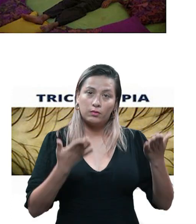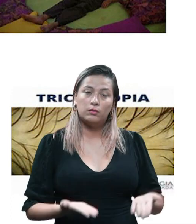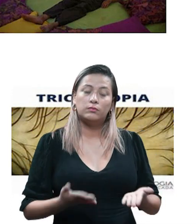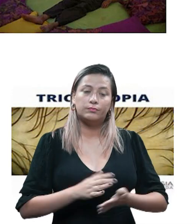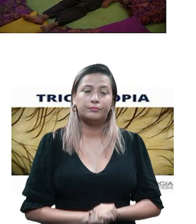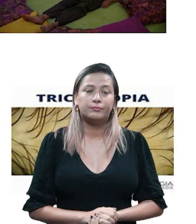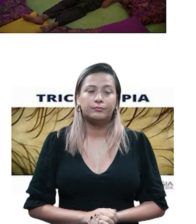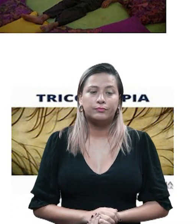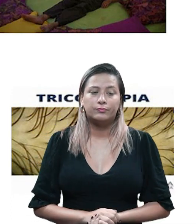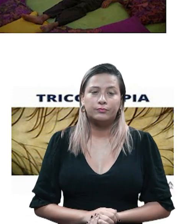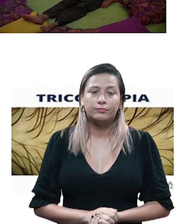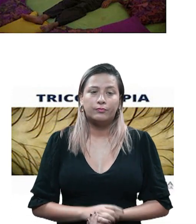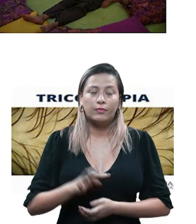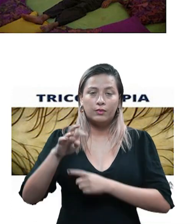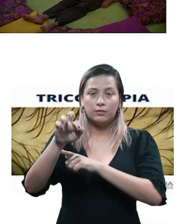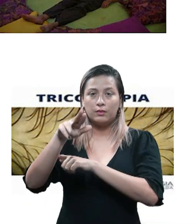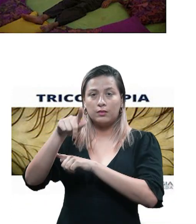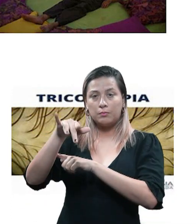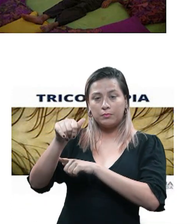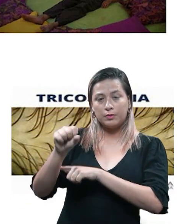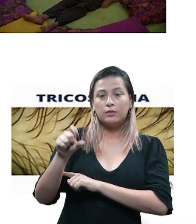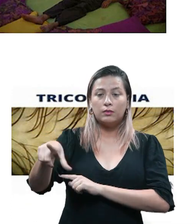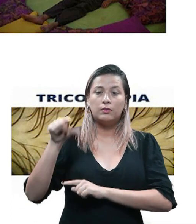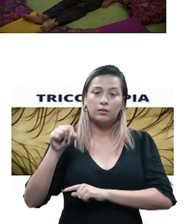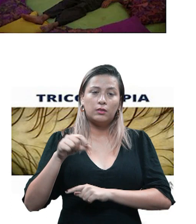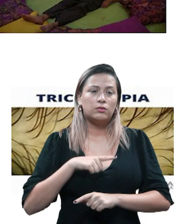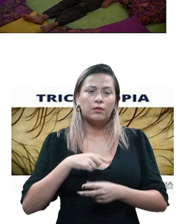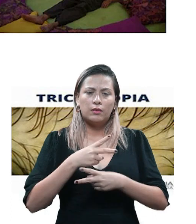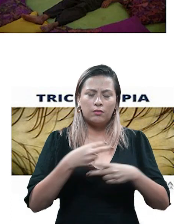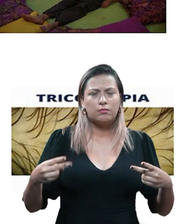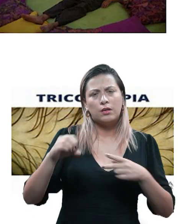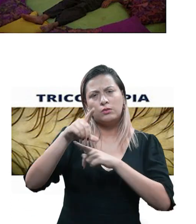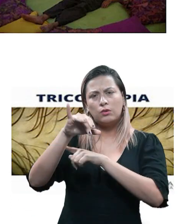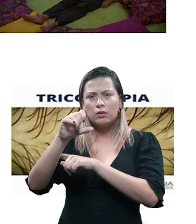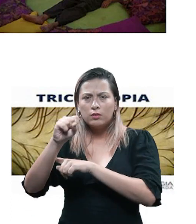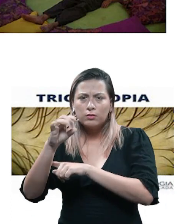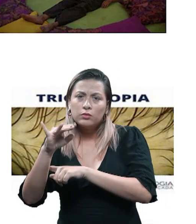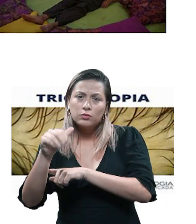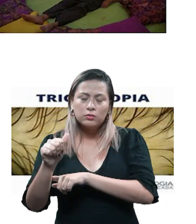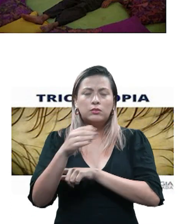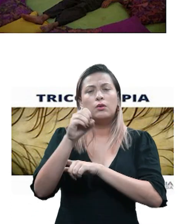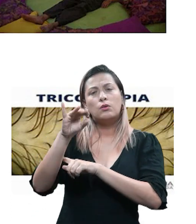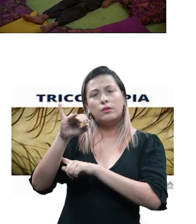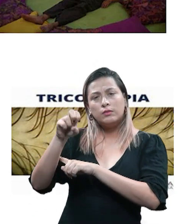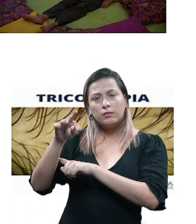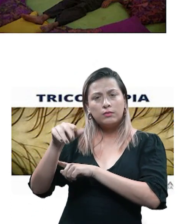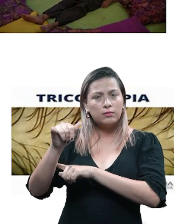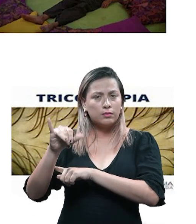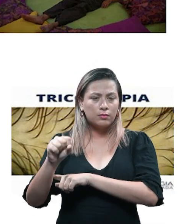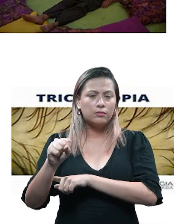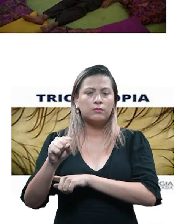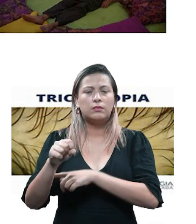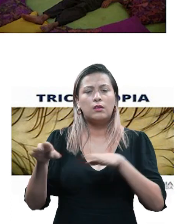alternativas, cromoterapia, aromaterapia, terapia holística, terapias orientais.